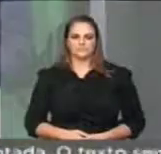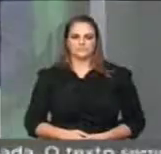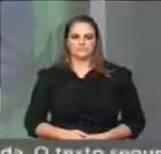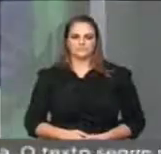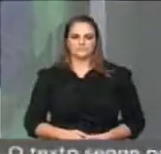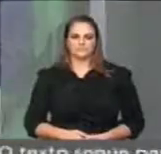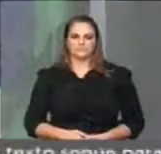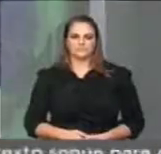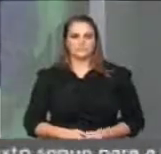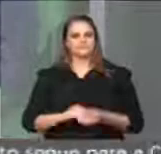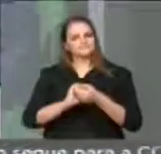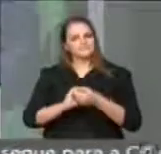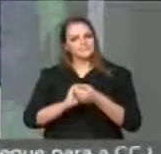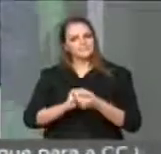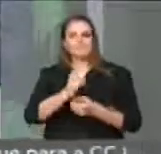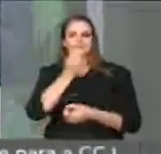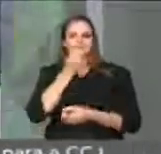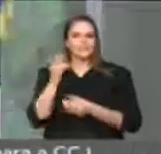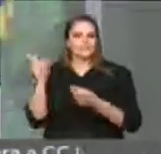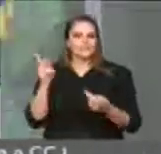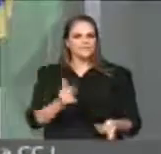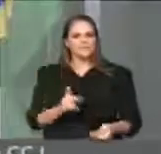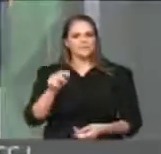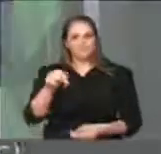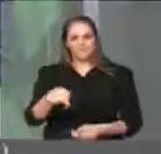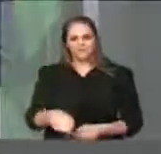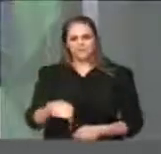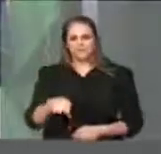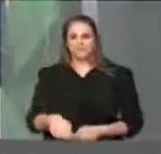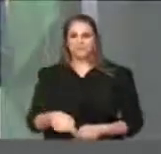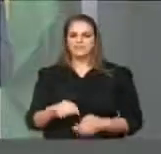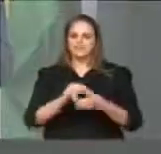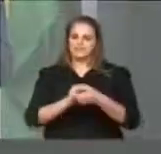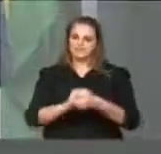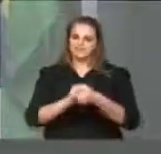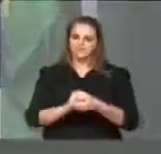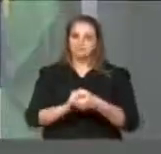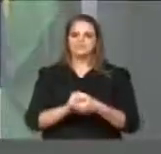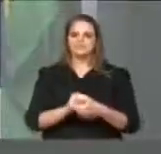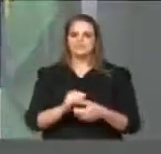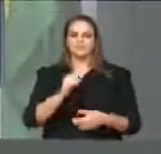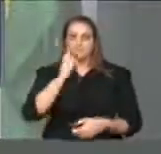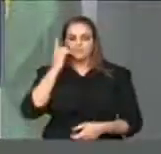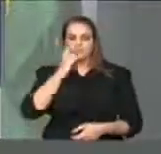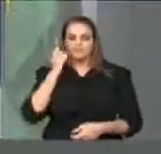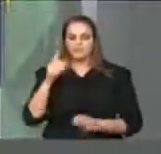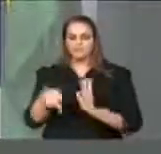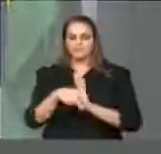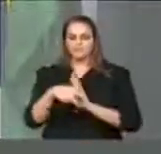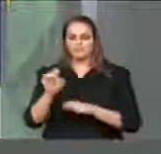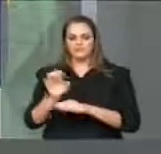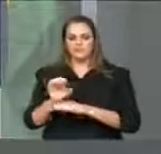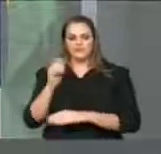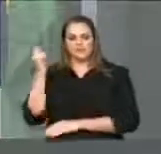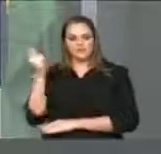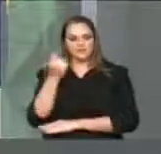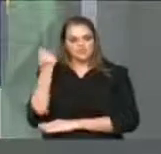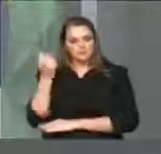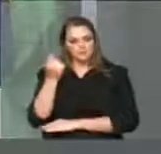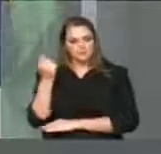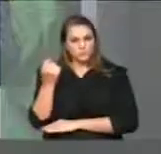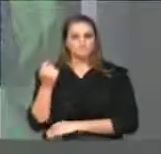cumprimentar e desejar as boas-vindas aqui na Câmara dos Deputados, dos nossos deputados estaduais ali do Rio Grande do